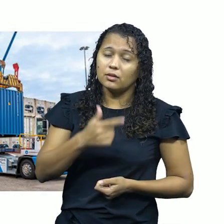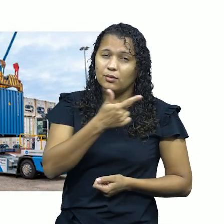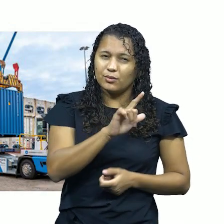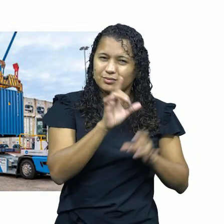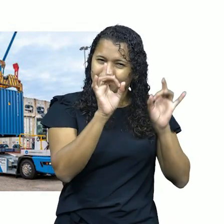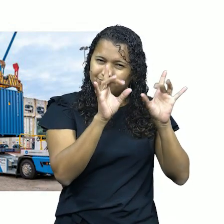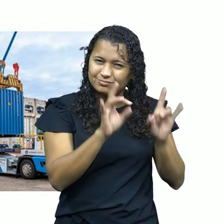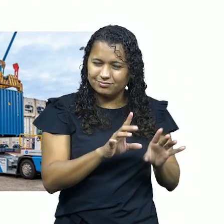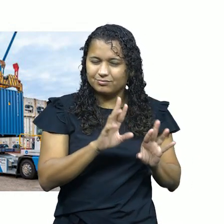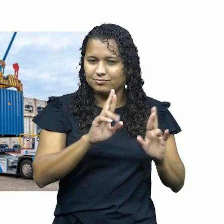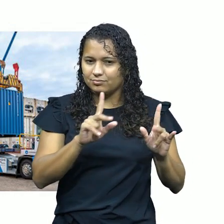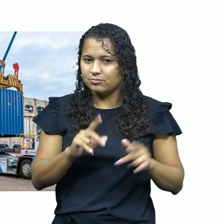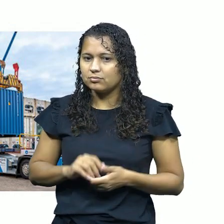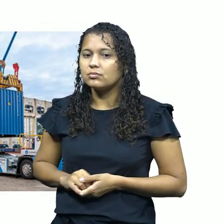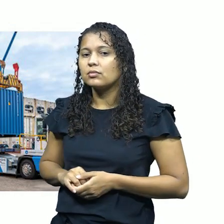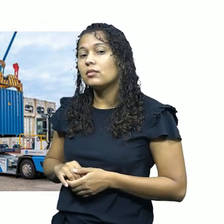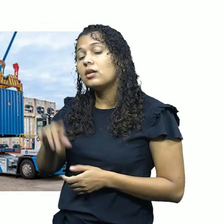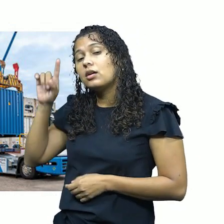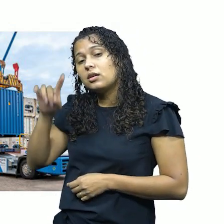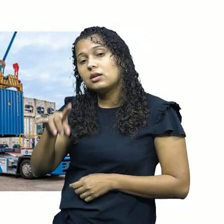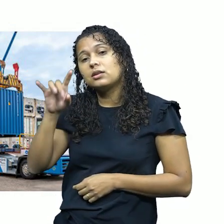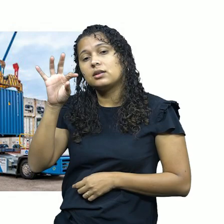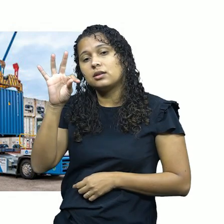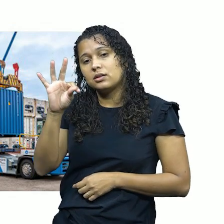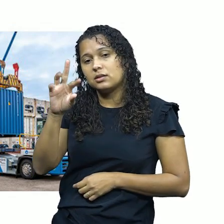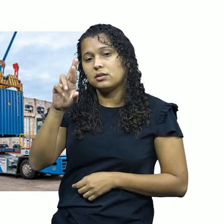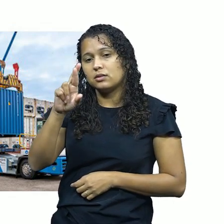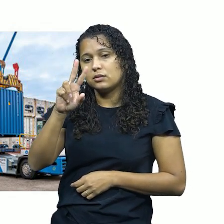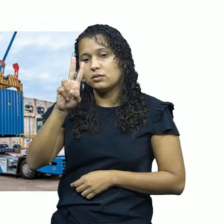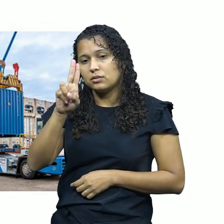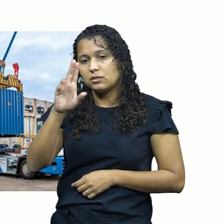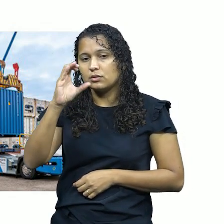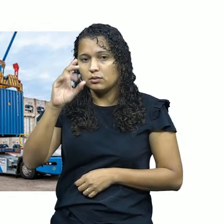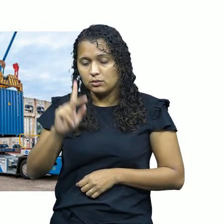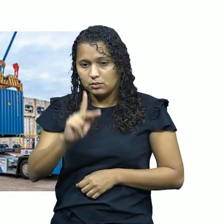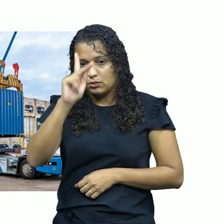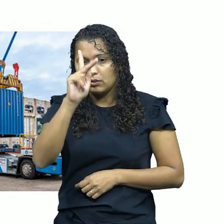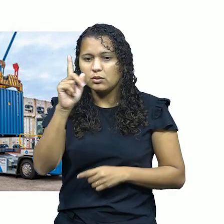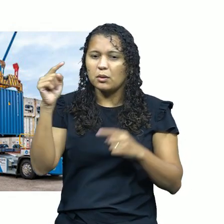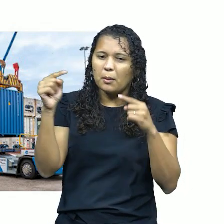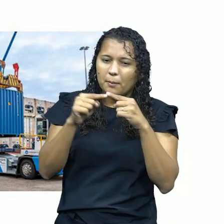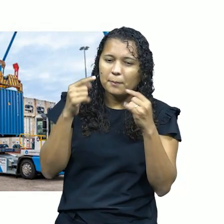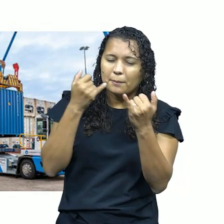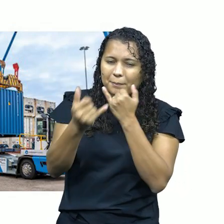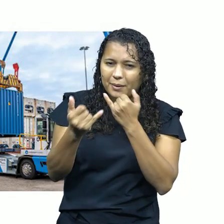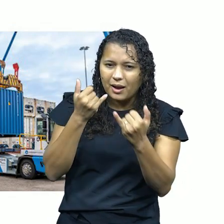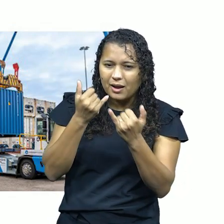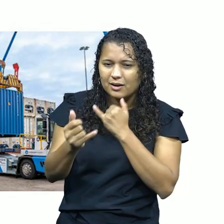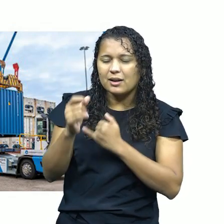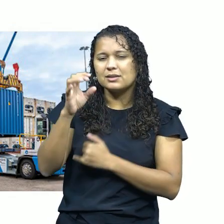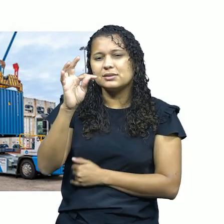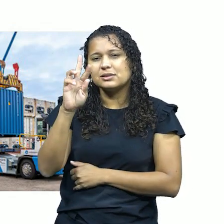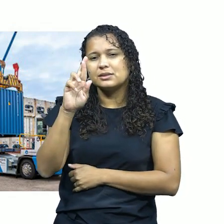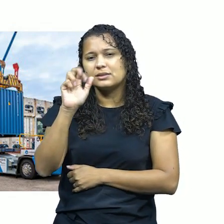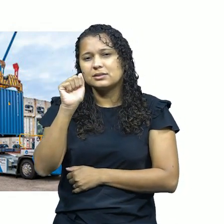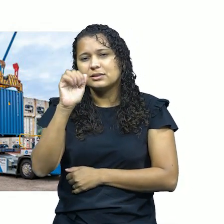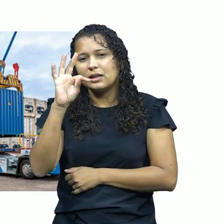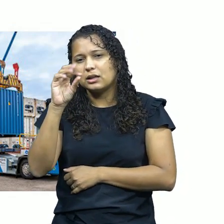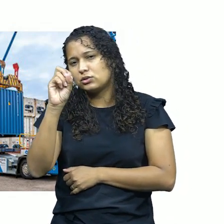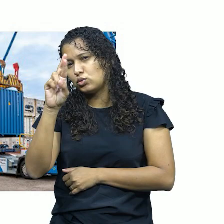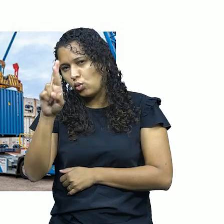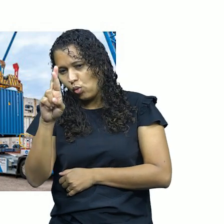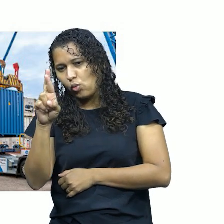aqui já é um pouco mais intermodal. E nós temos o Terminal Truck. Ele é uma espécie de semi-trator